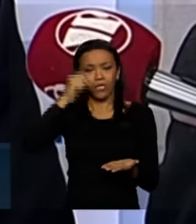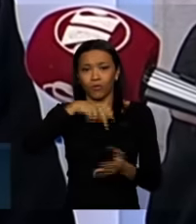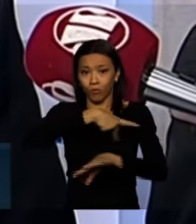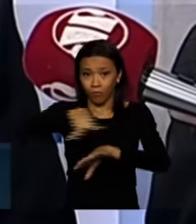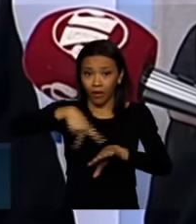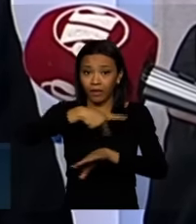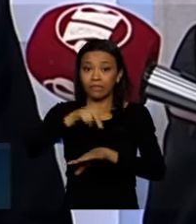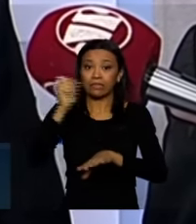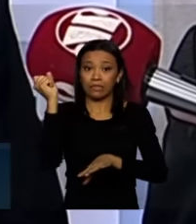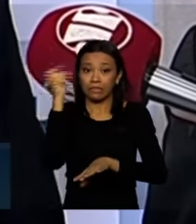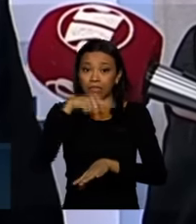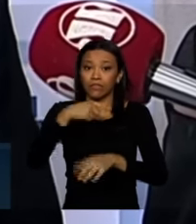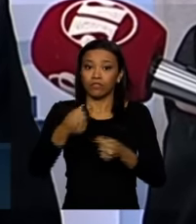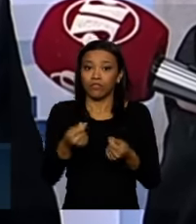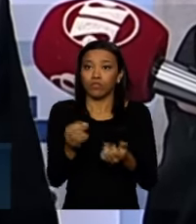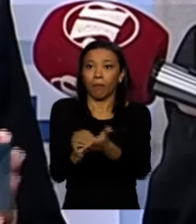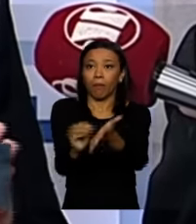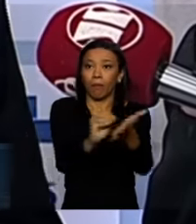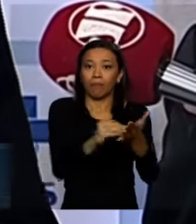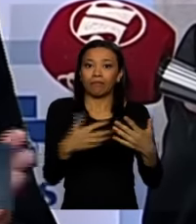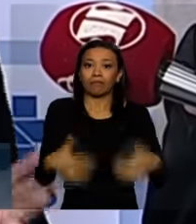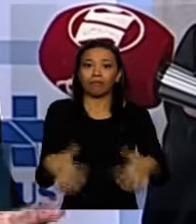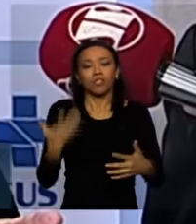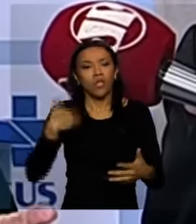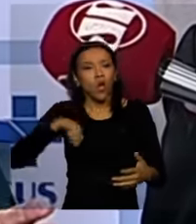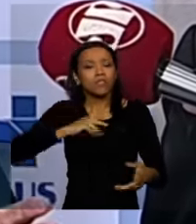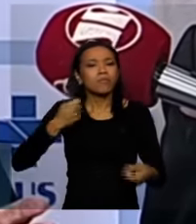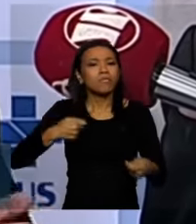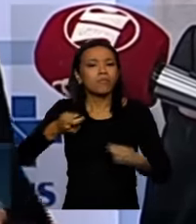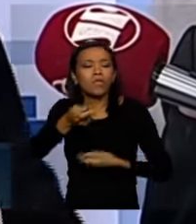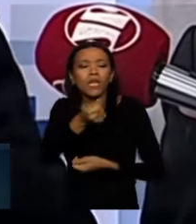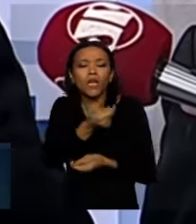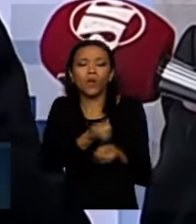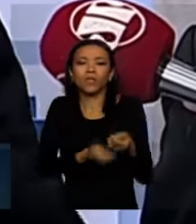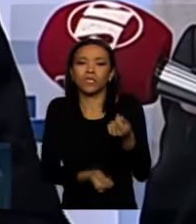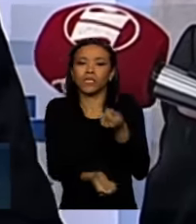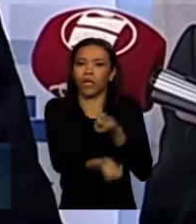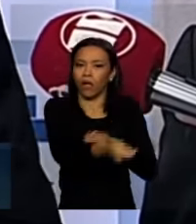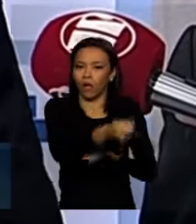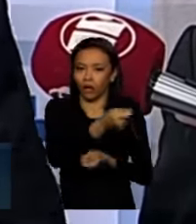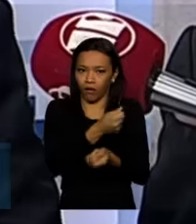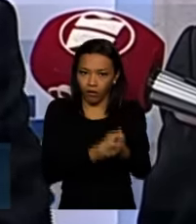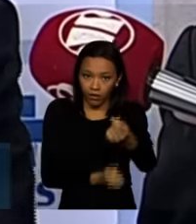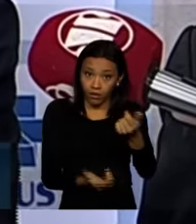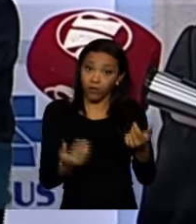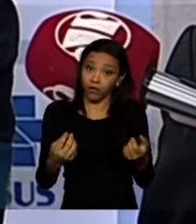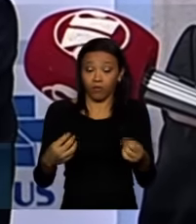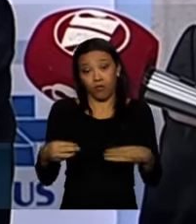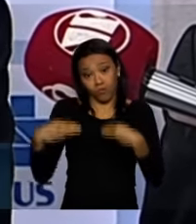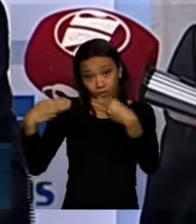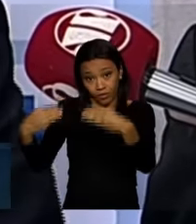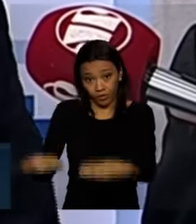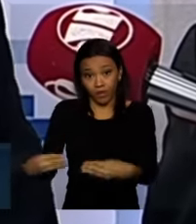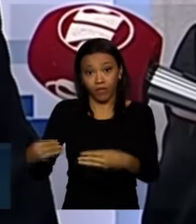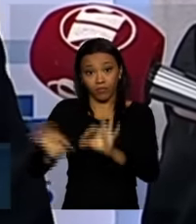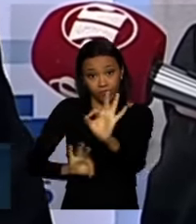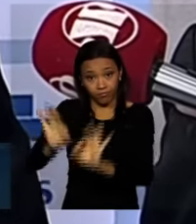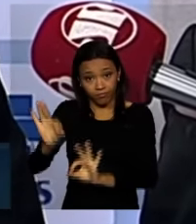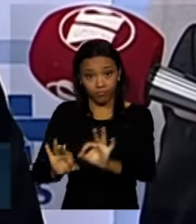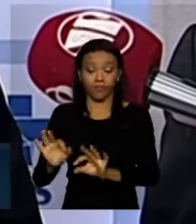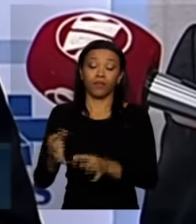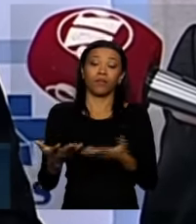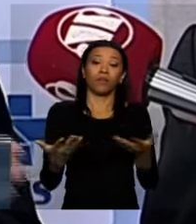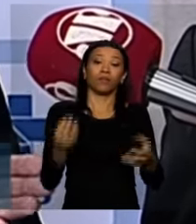vivendo né E nós temos que fazer a negociação Como estamos fazendo com o Ministério do planejamento com o Congresso